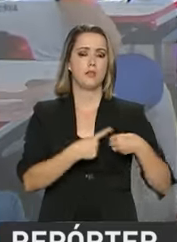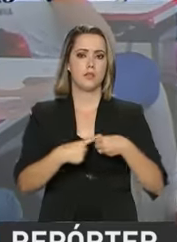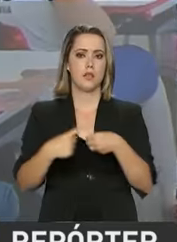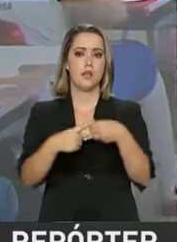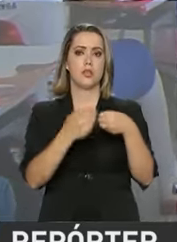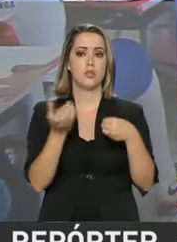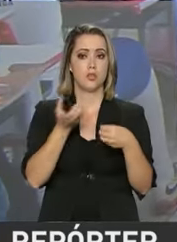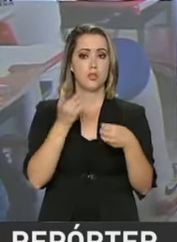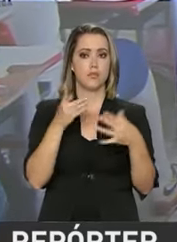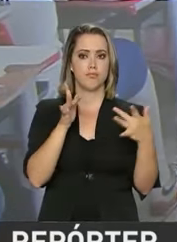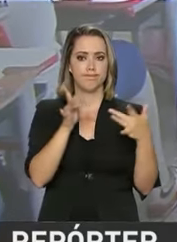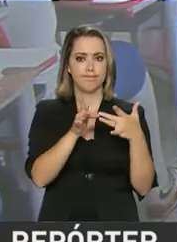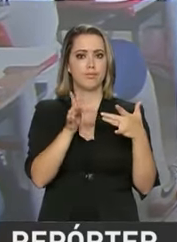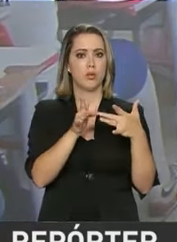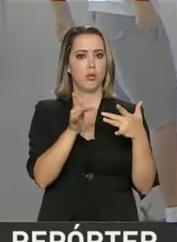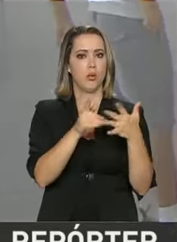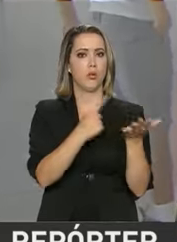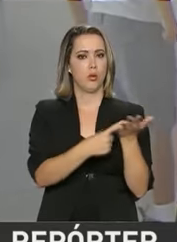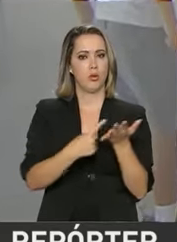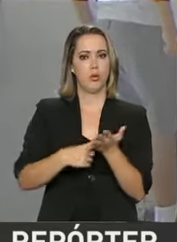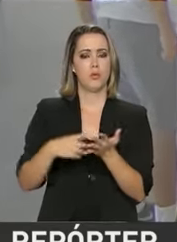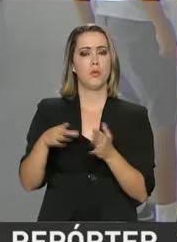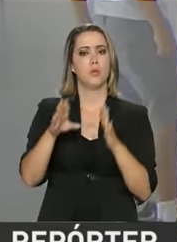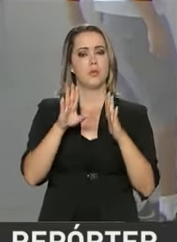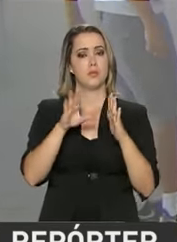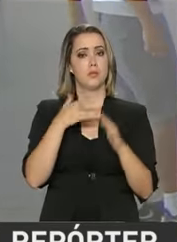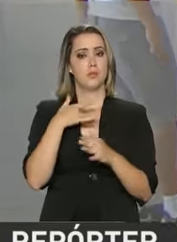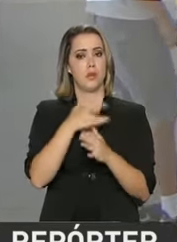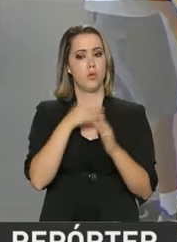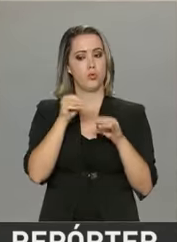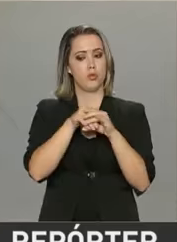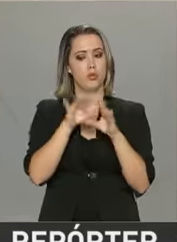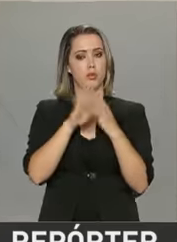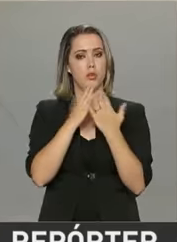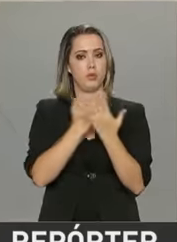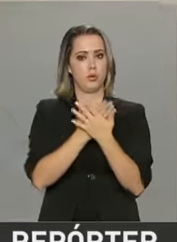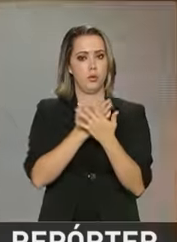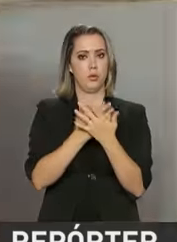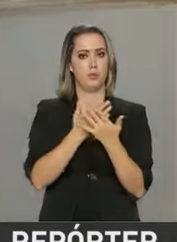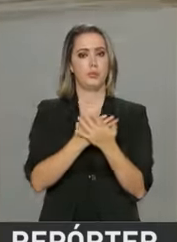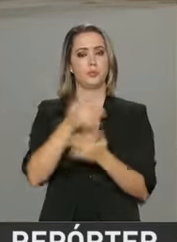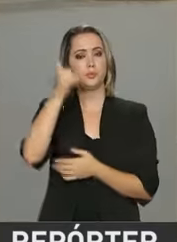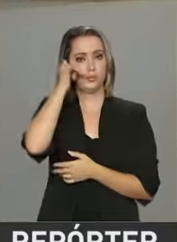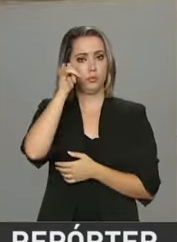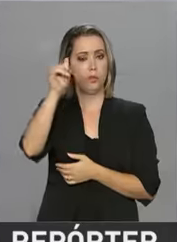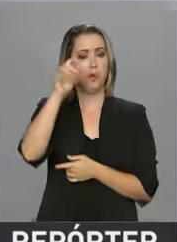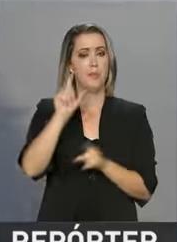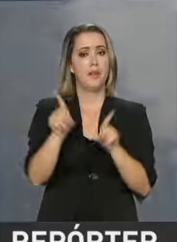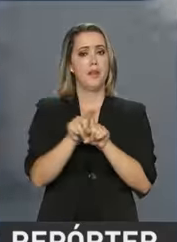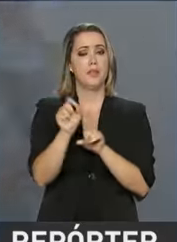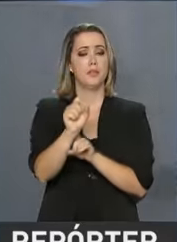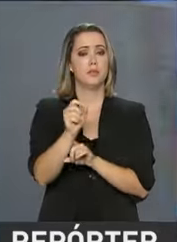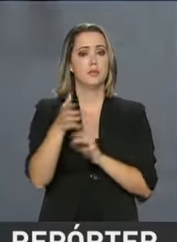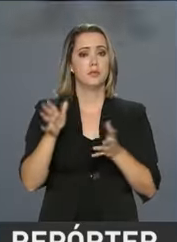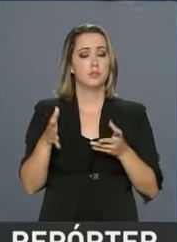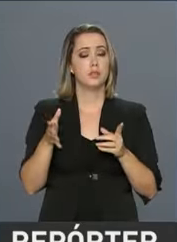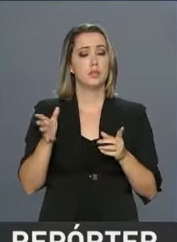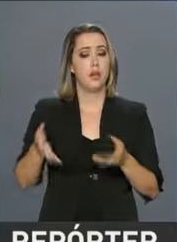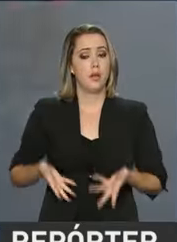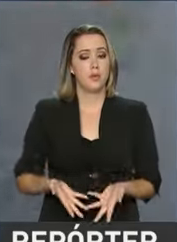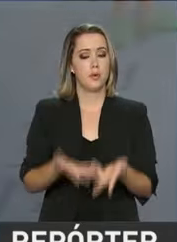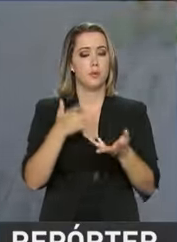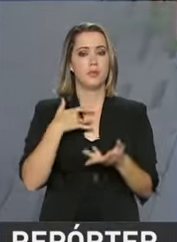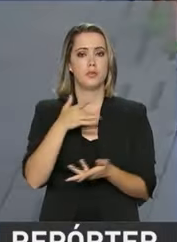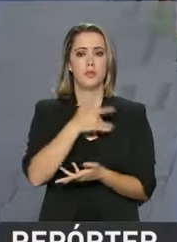novo programa saúde na escola a verba será empregada em ações de prevenção e promoção à saúde de crianças